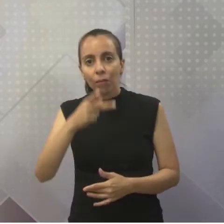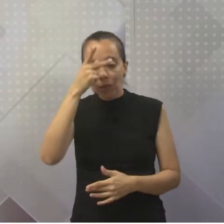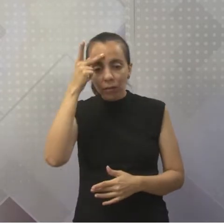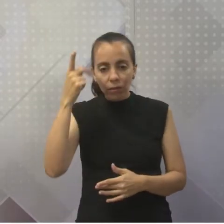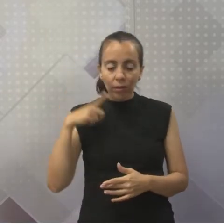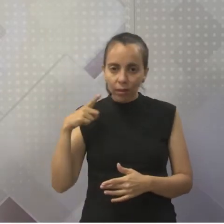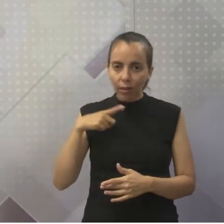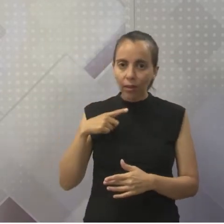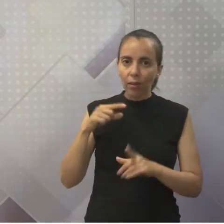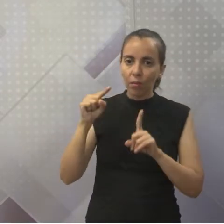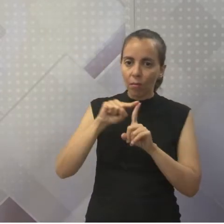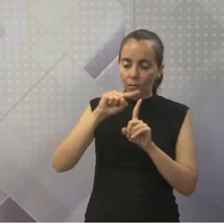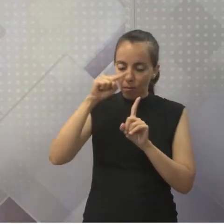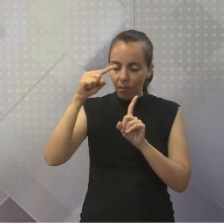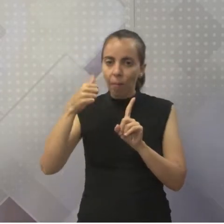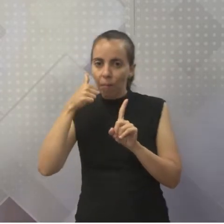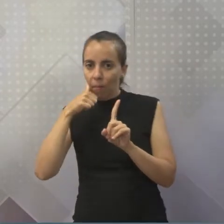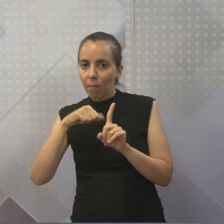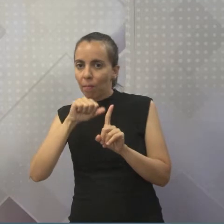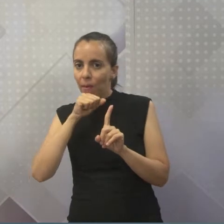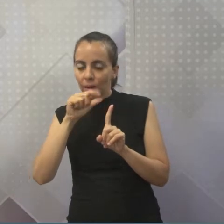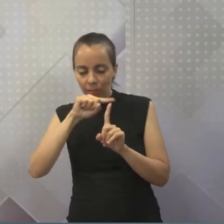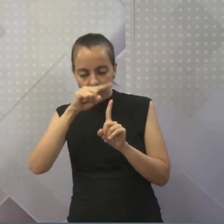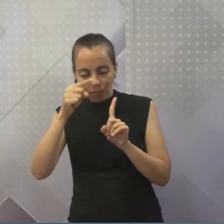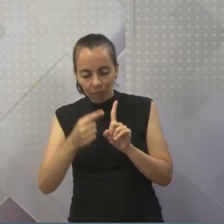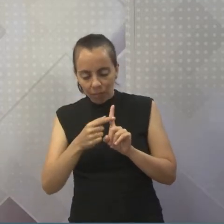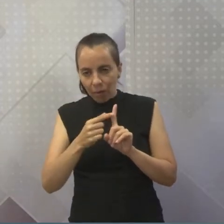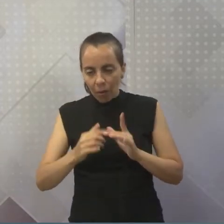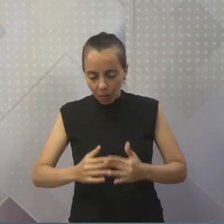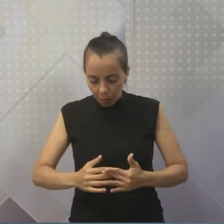adquire durante a gestação.